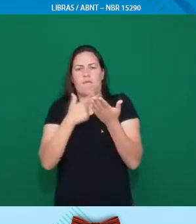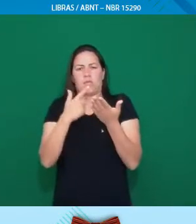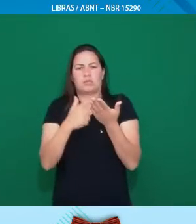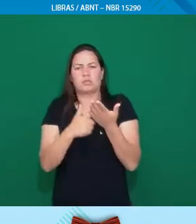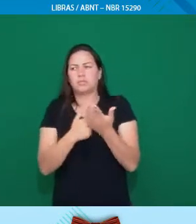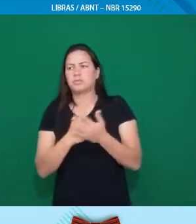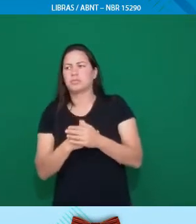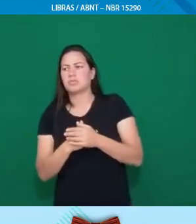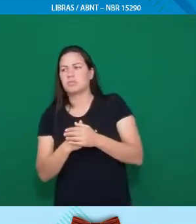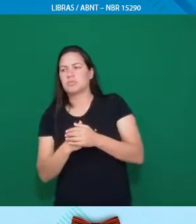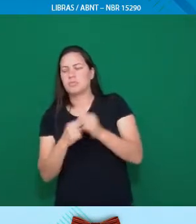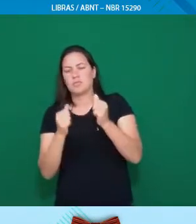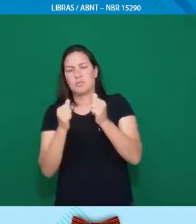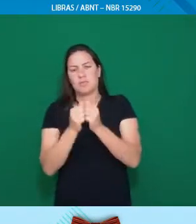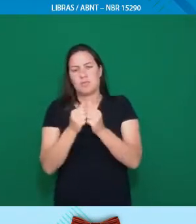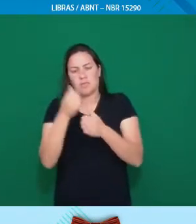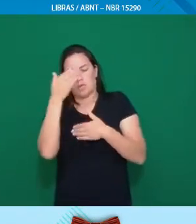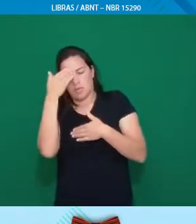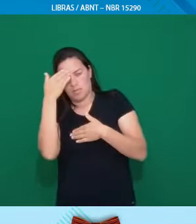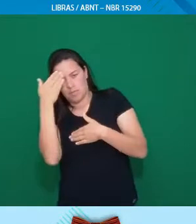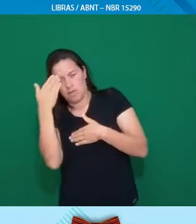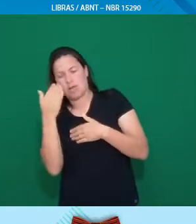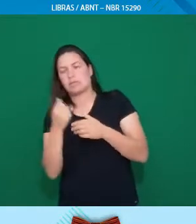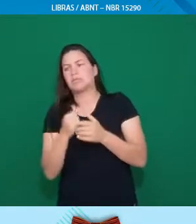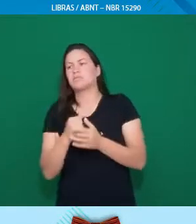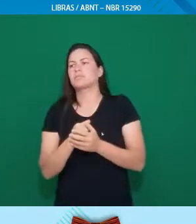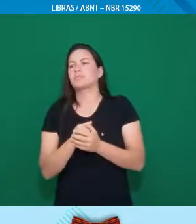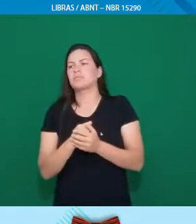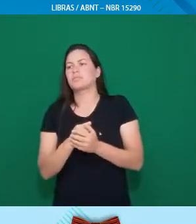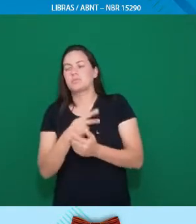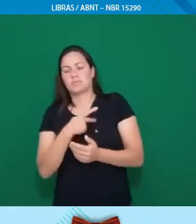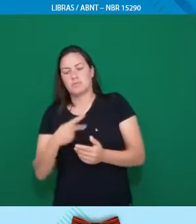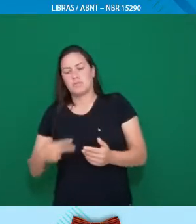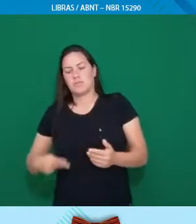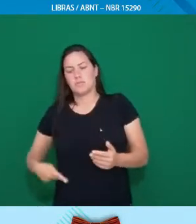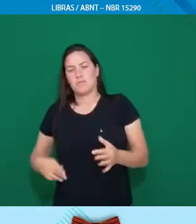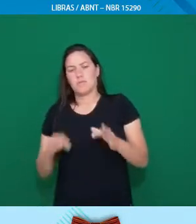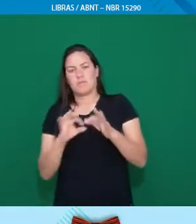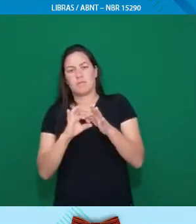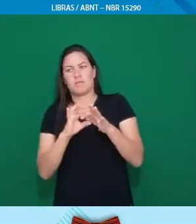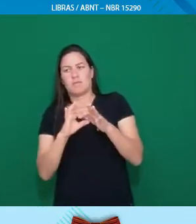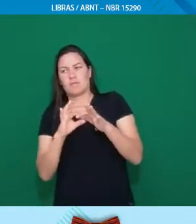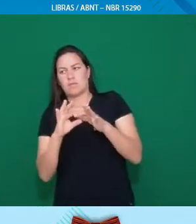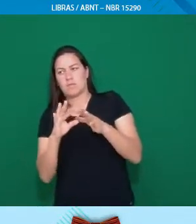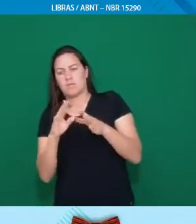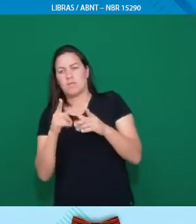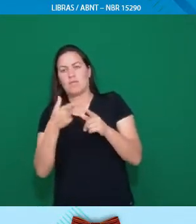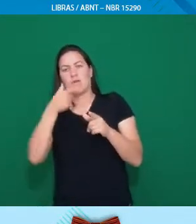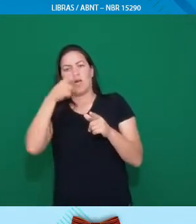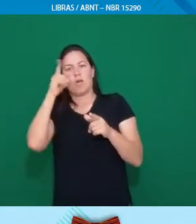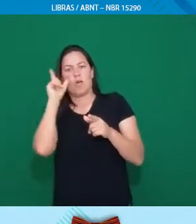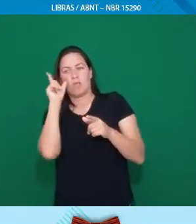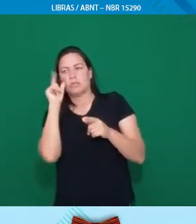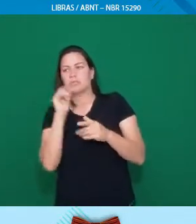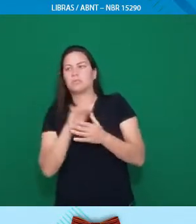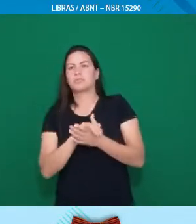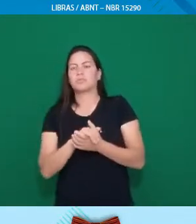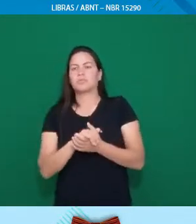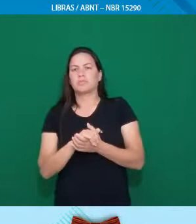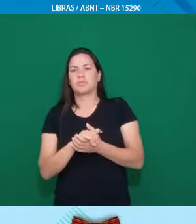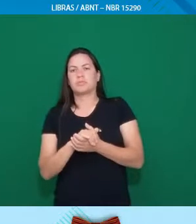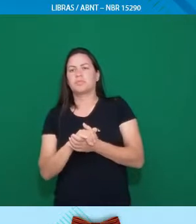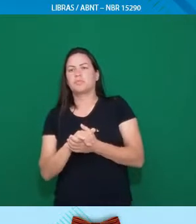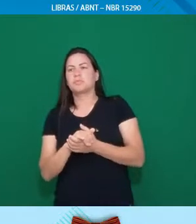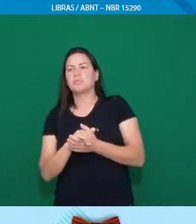está aqui presente aí obrigado por ter vindo Presidente eu vou passando ontem na